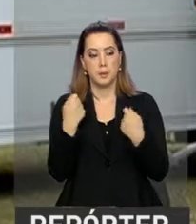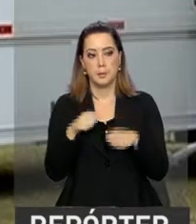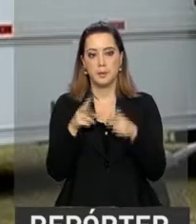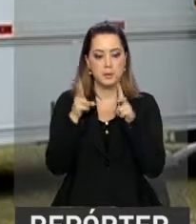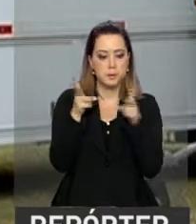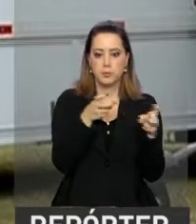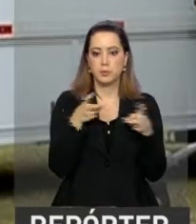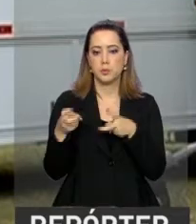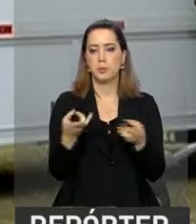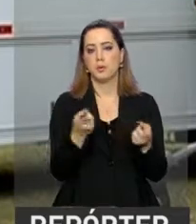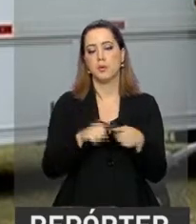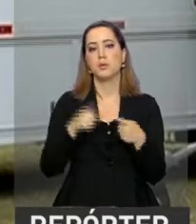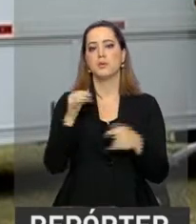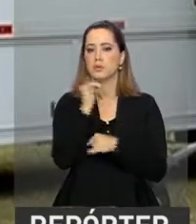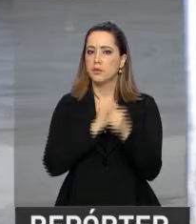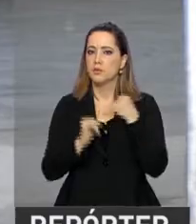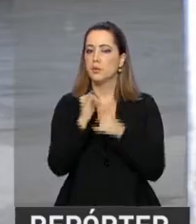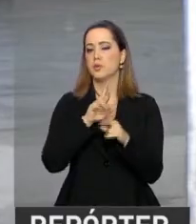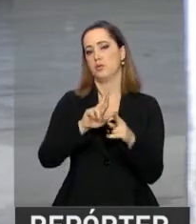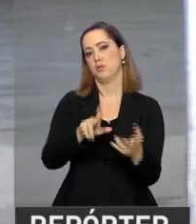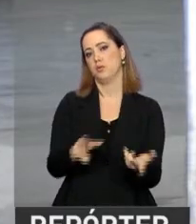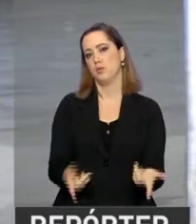tem informações e informações.